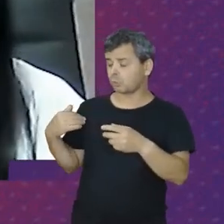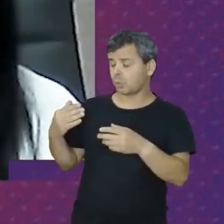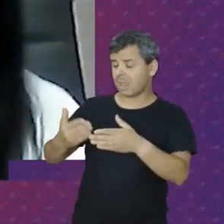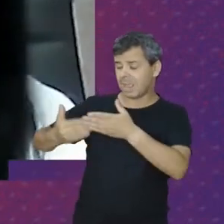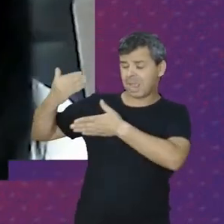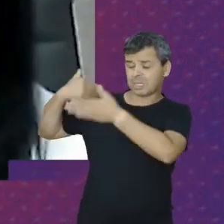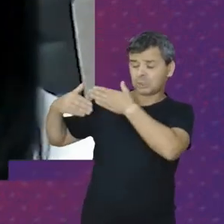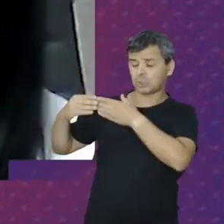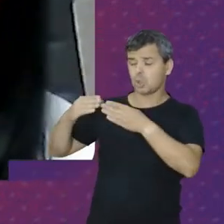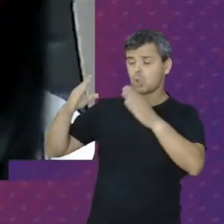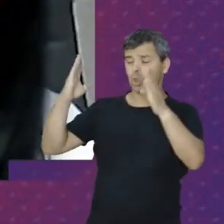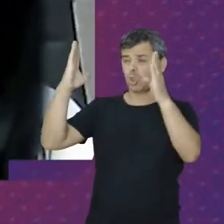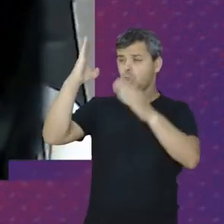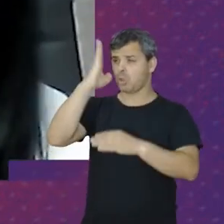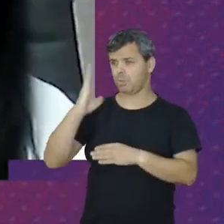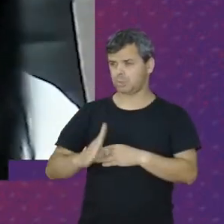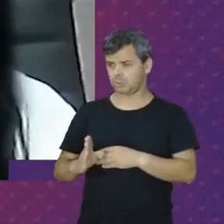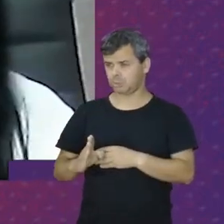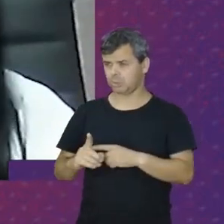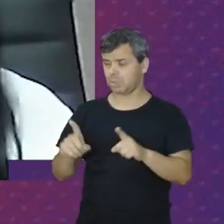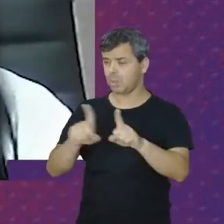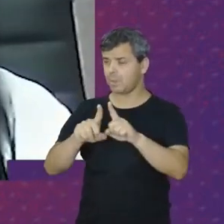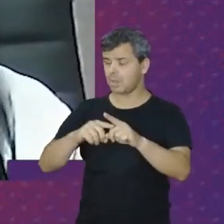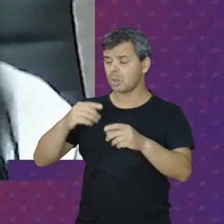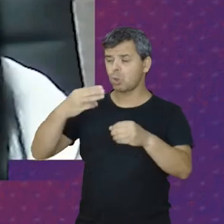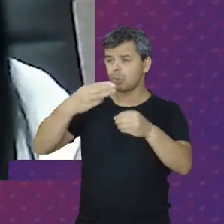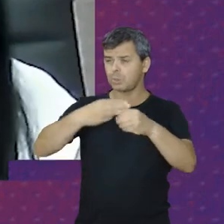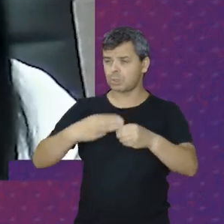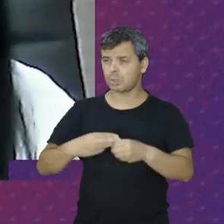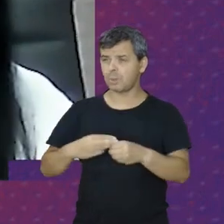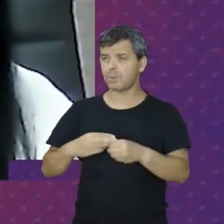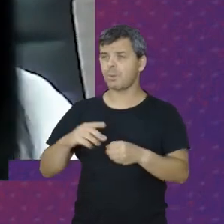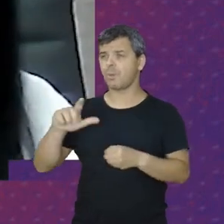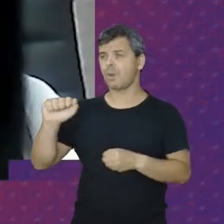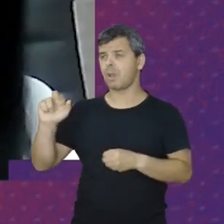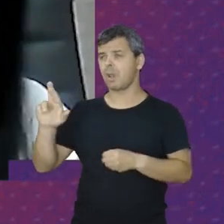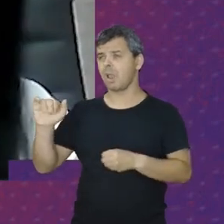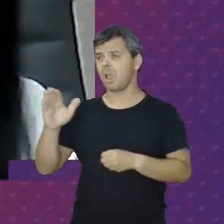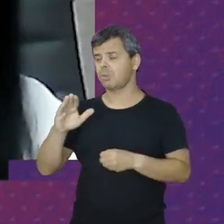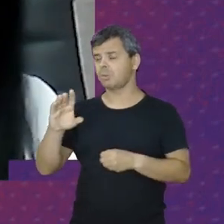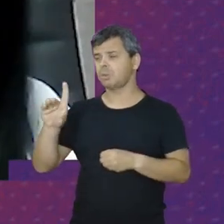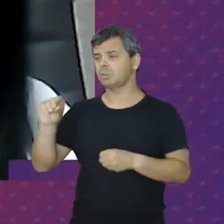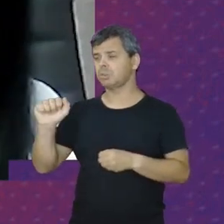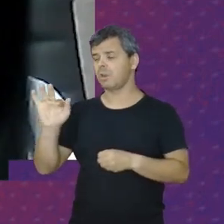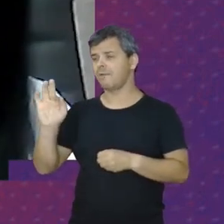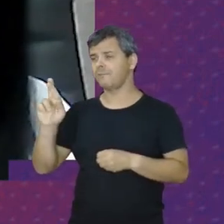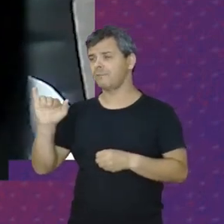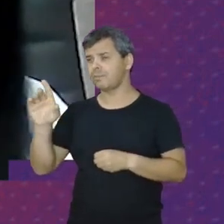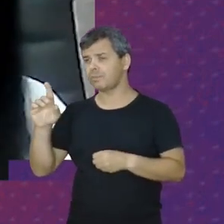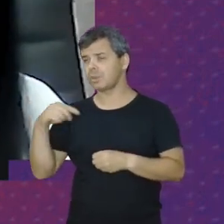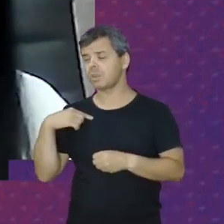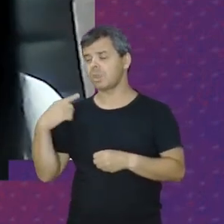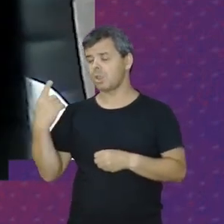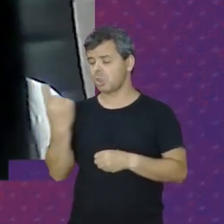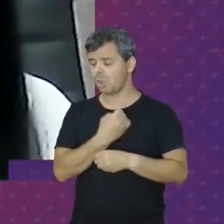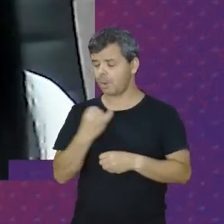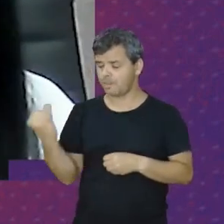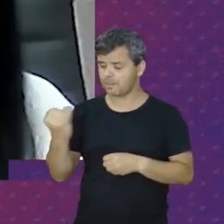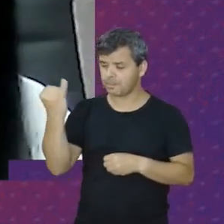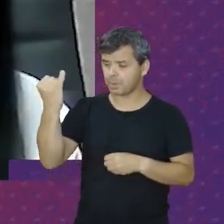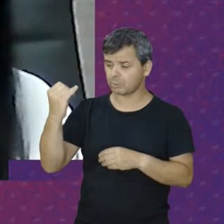do país, nem de Lauro de Freitas. Tá? E isso teve efeito muito importante, tá? Porque a gente garantiu o lar,